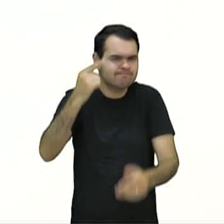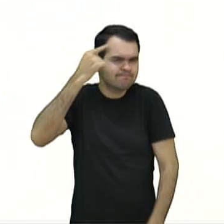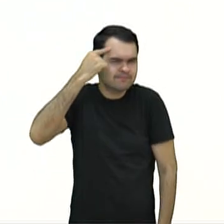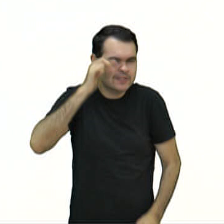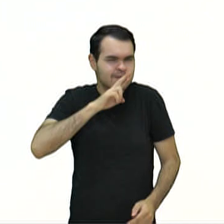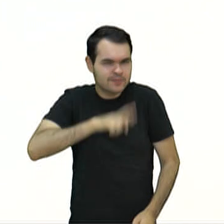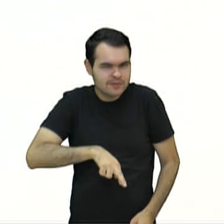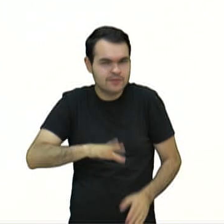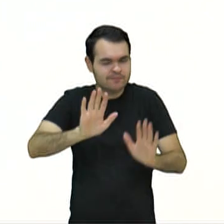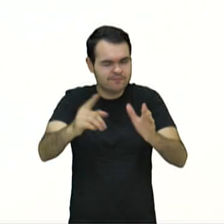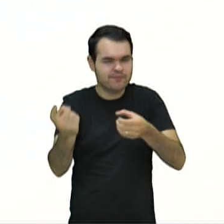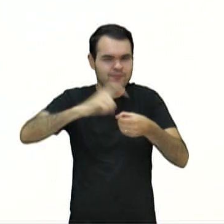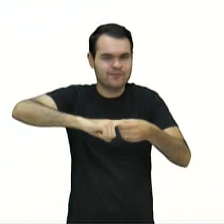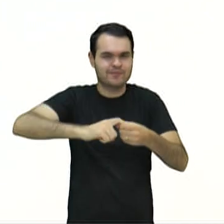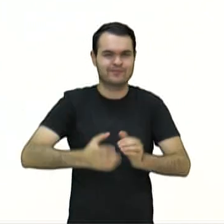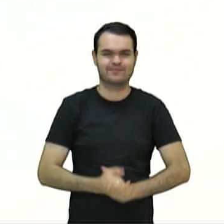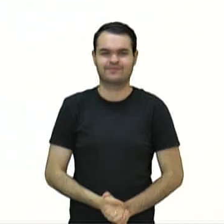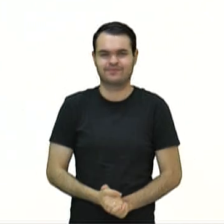pensarem e a gente já volta.